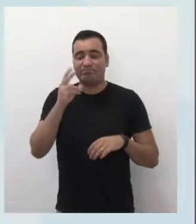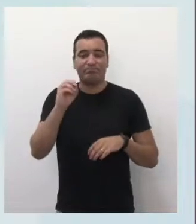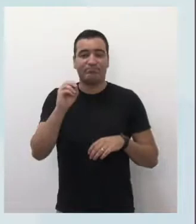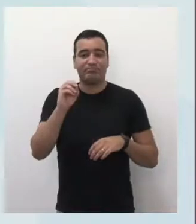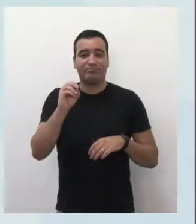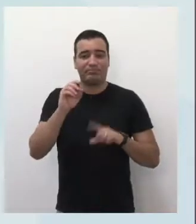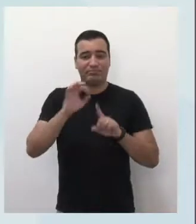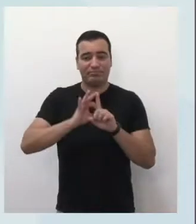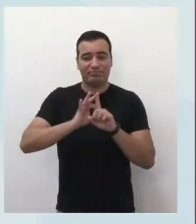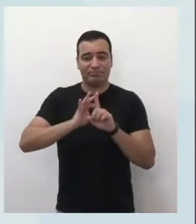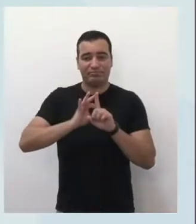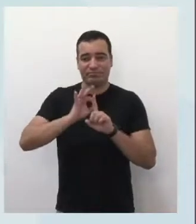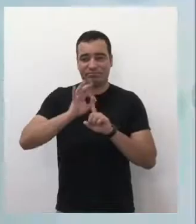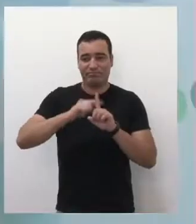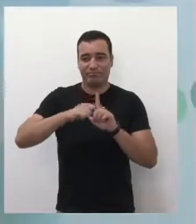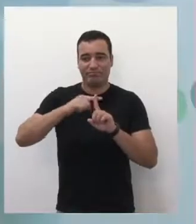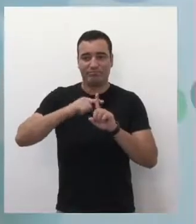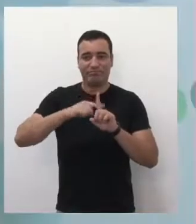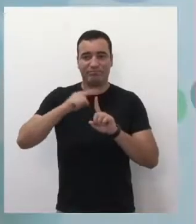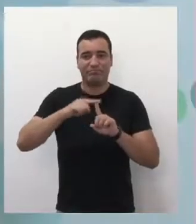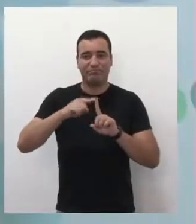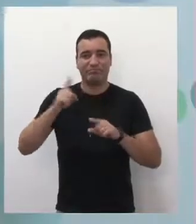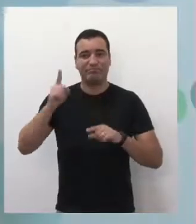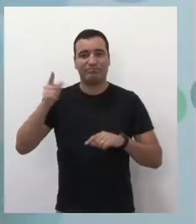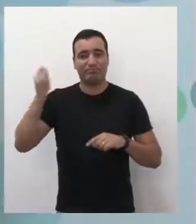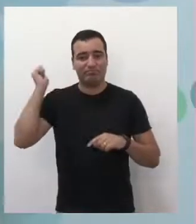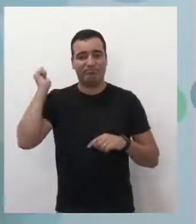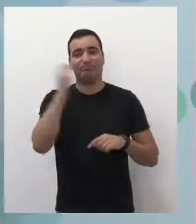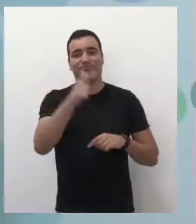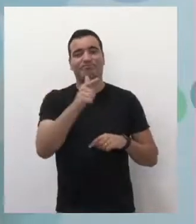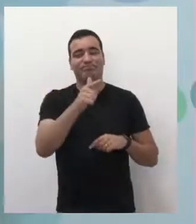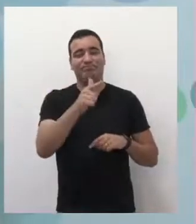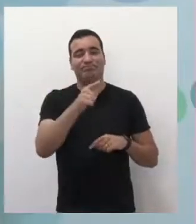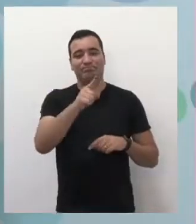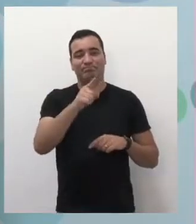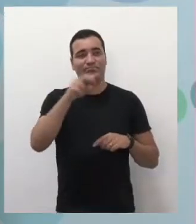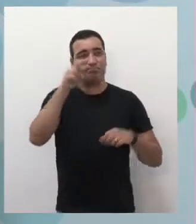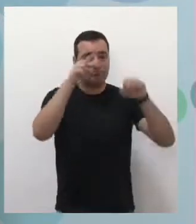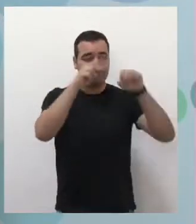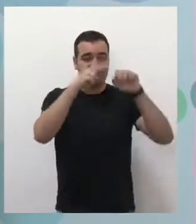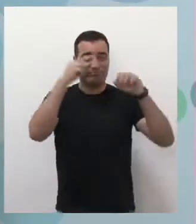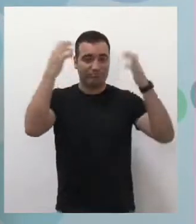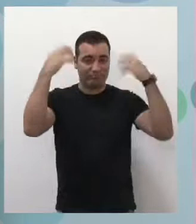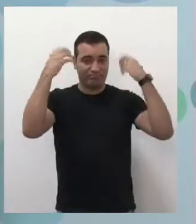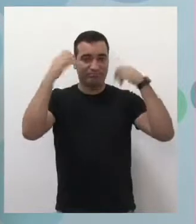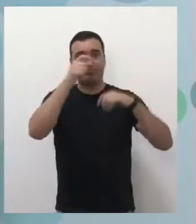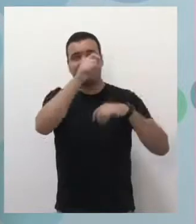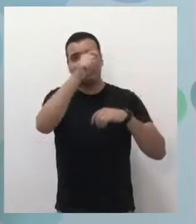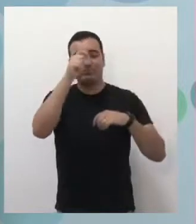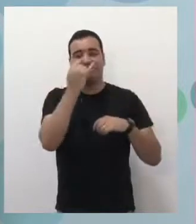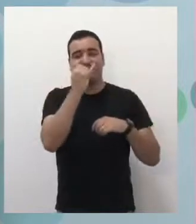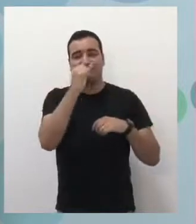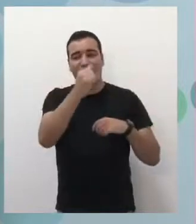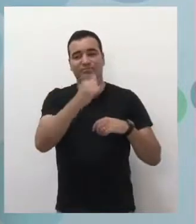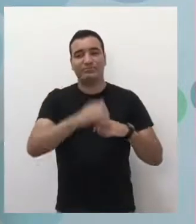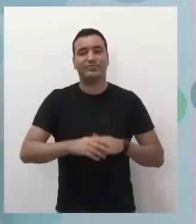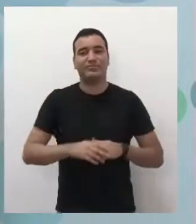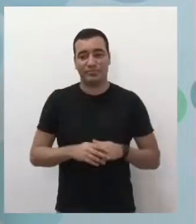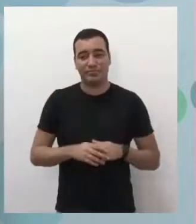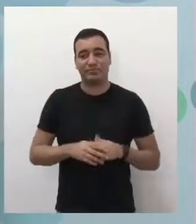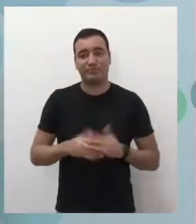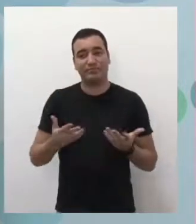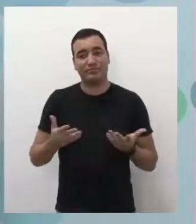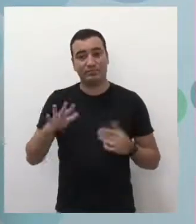de longe, isso daqui está sendo mais eficiente que o chuveiro elétrico. Então a gente podia todo mundo ter ligação de gás. Mas